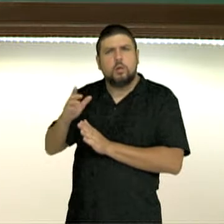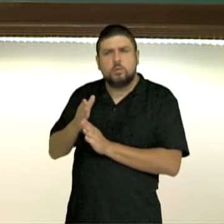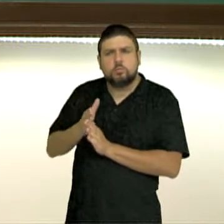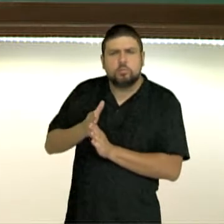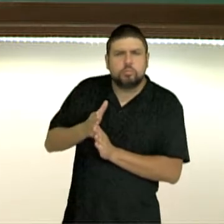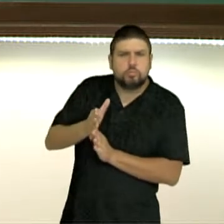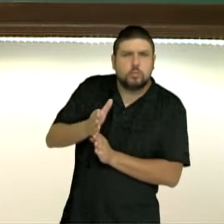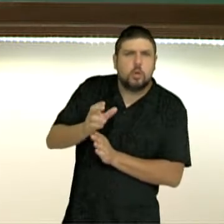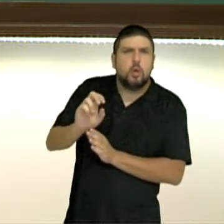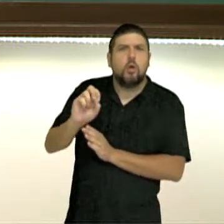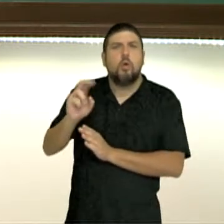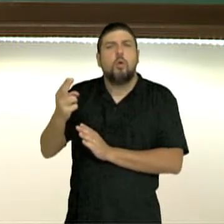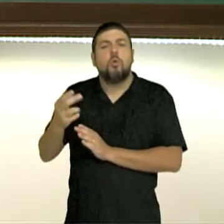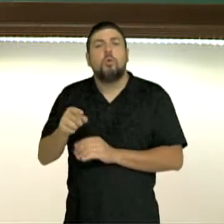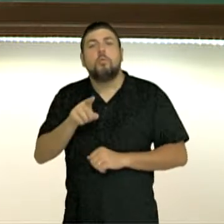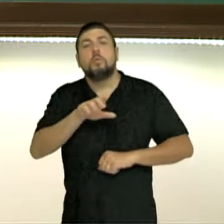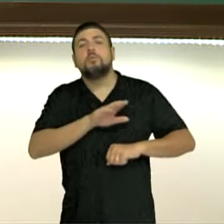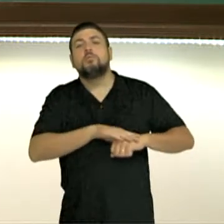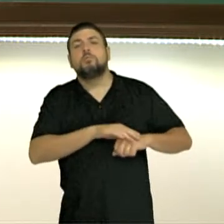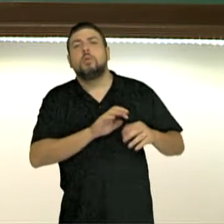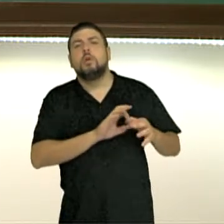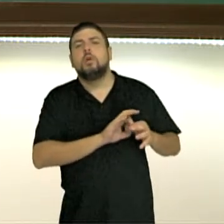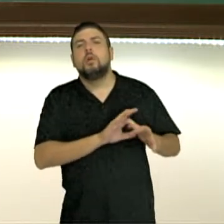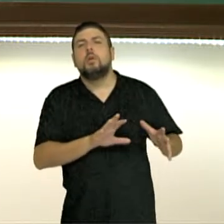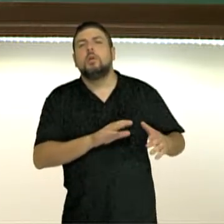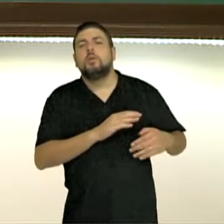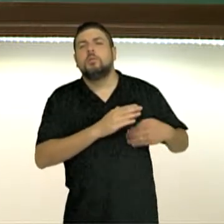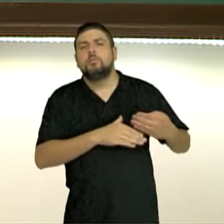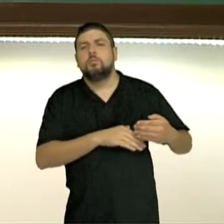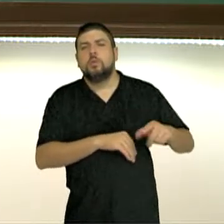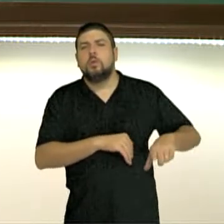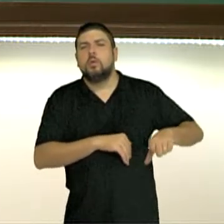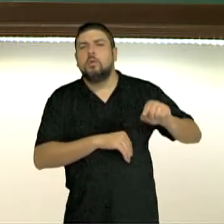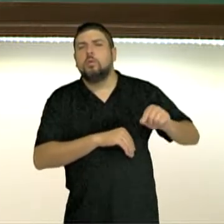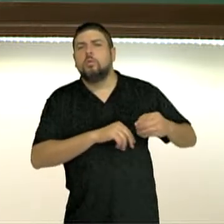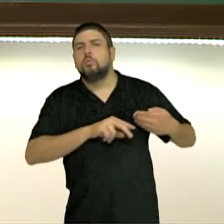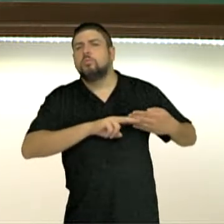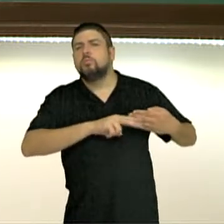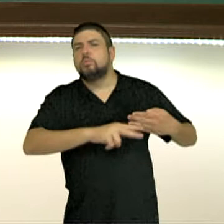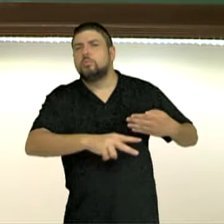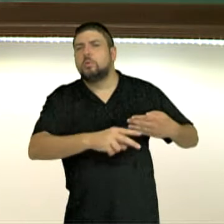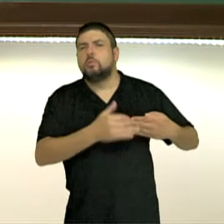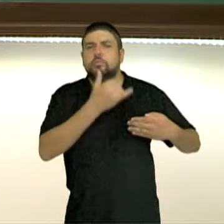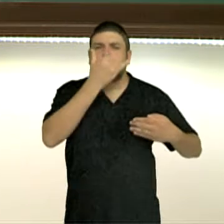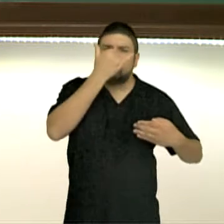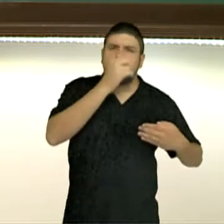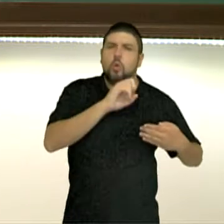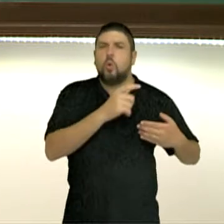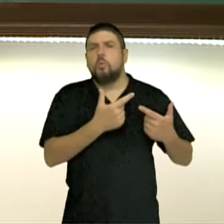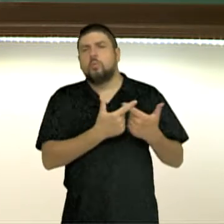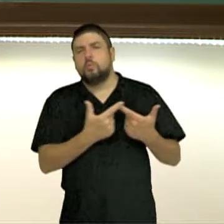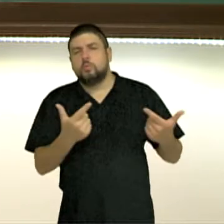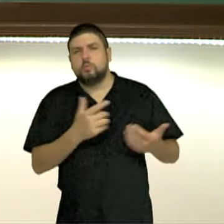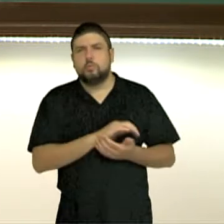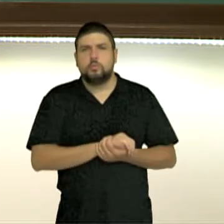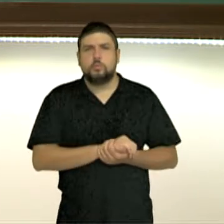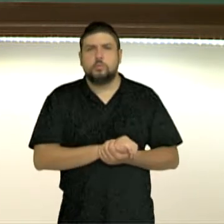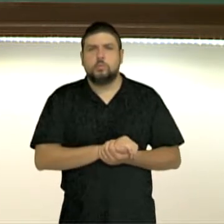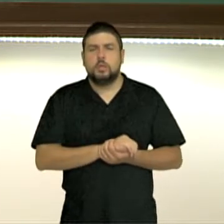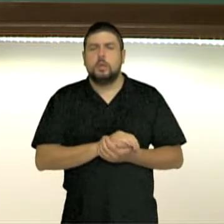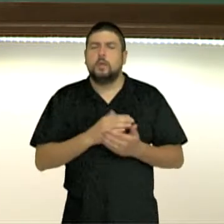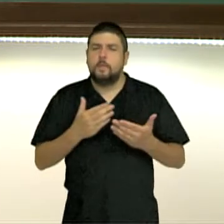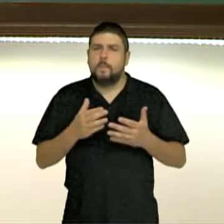de poder arcar diretamente com as consequências de escolhas diferentes que você pode tomar na sua vida? É exatamente por aí que